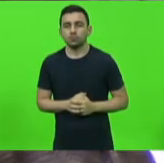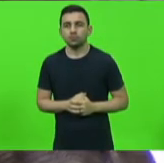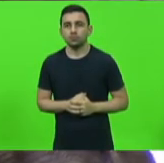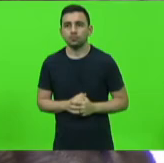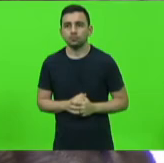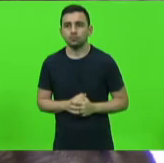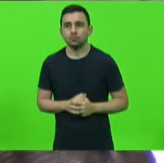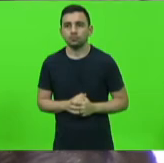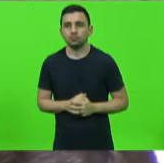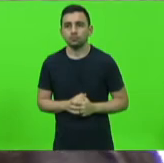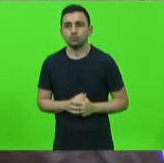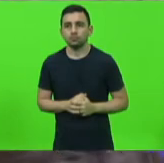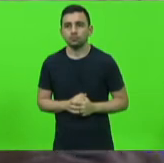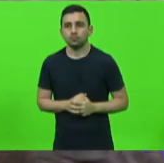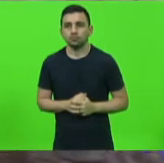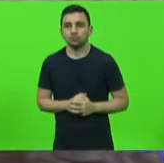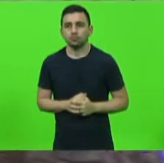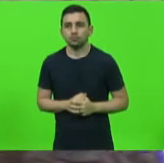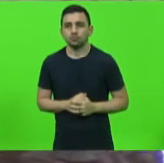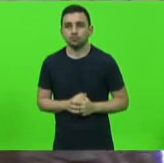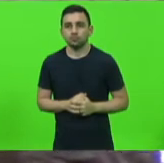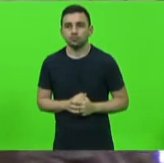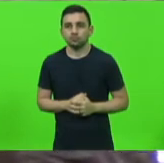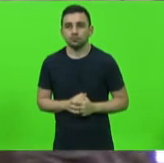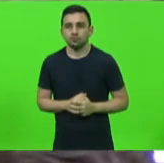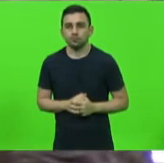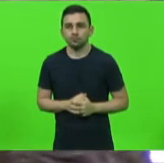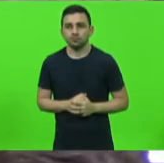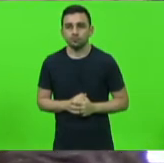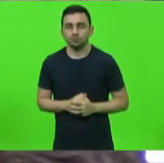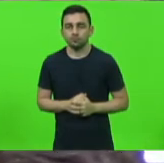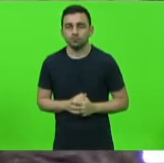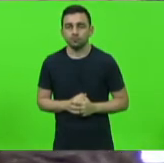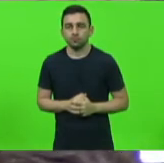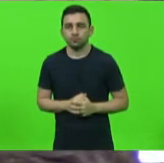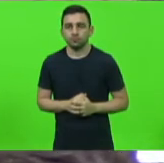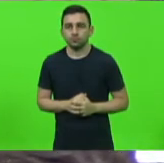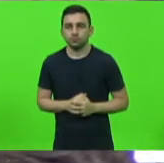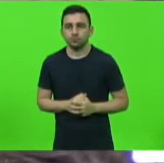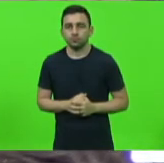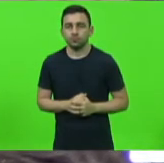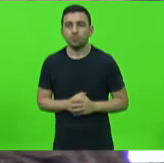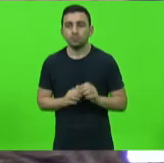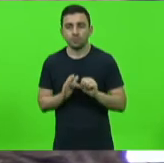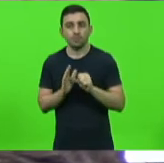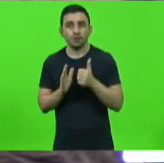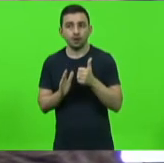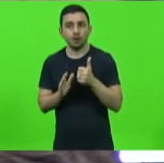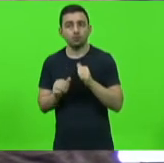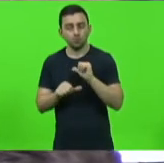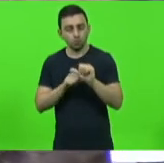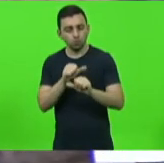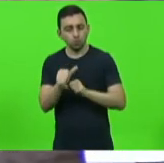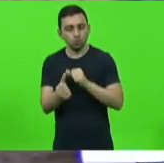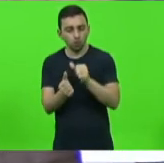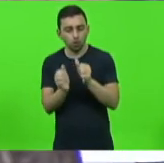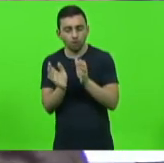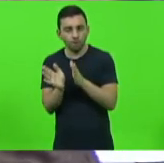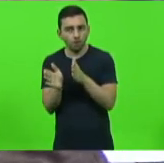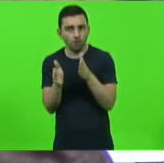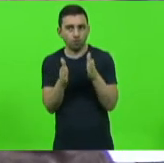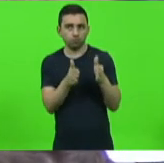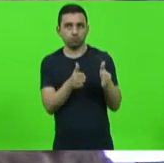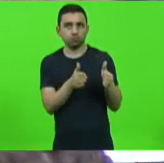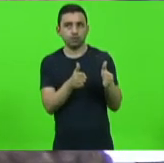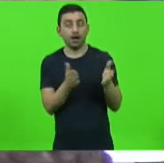mudar, né, o voto Vamos de alguém. Vamos lá, então. Olha, eu acho que nós fugimos, primeiramente, um pouco do foco aqui do debate. Nós estamos votando agora